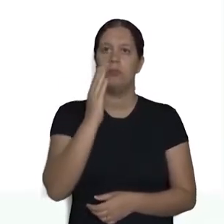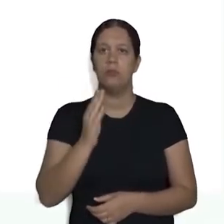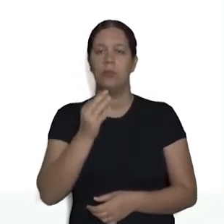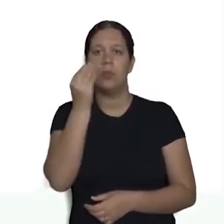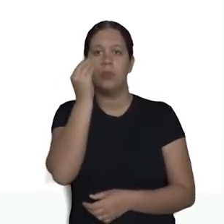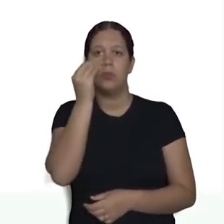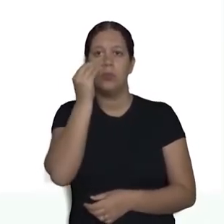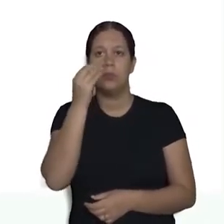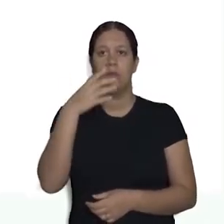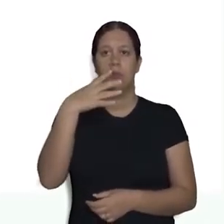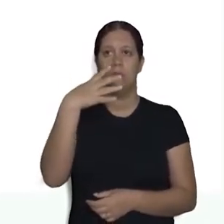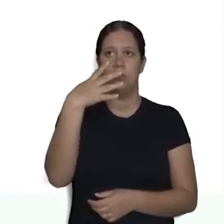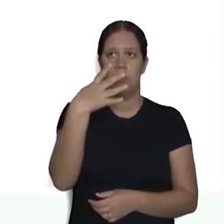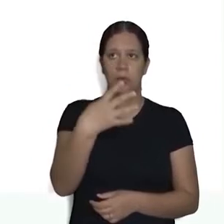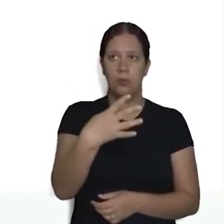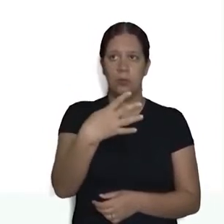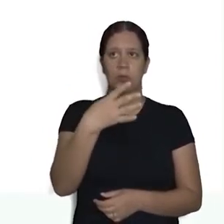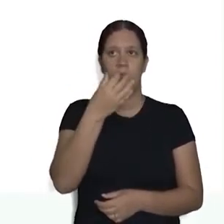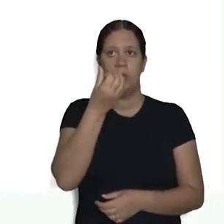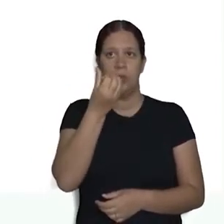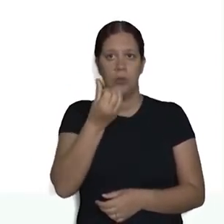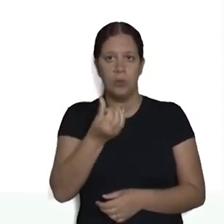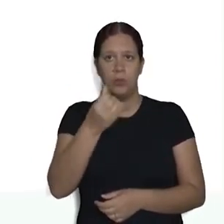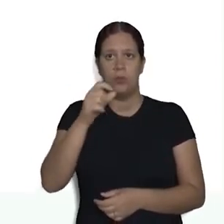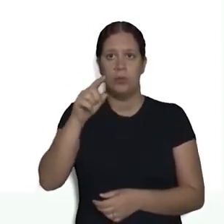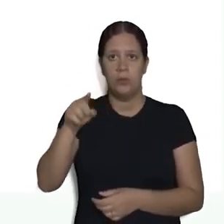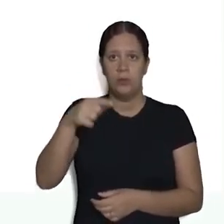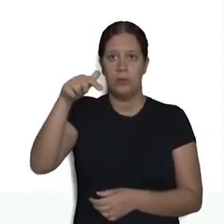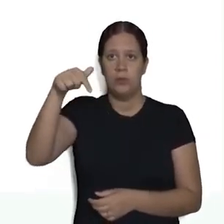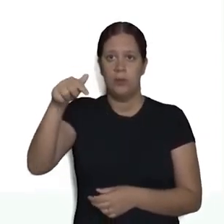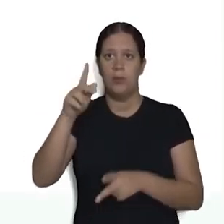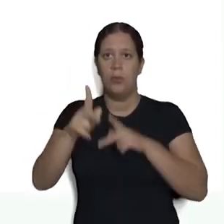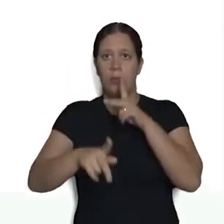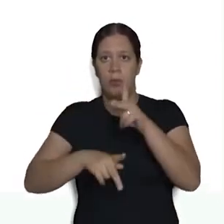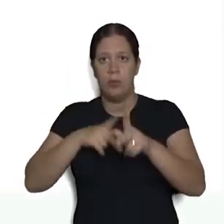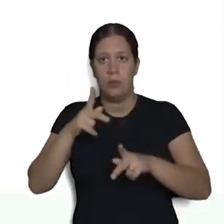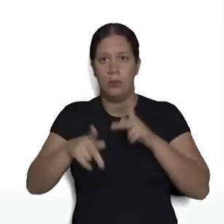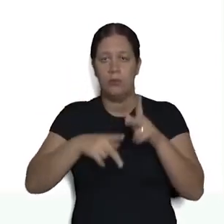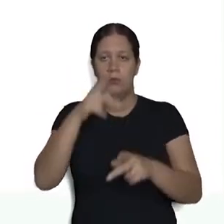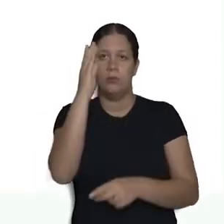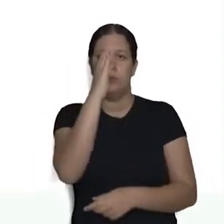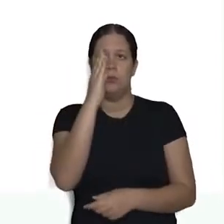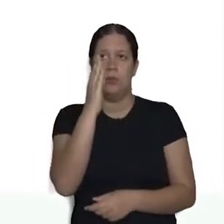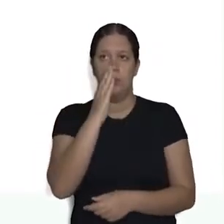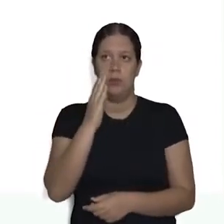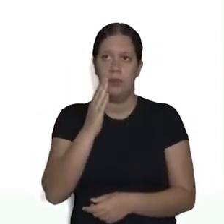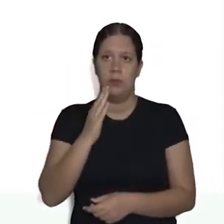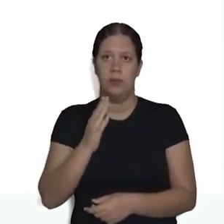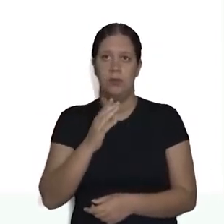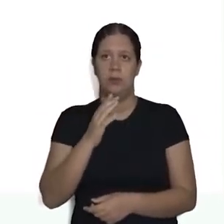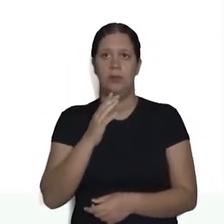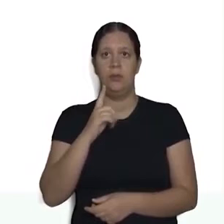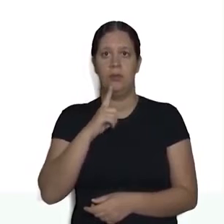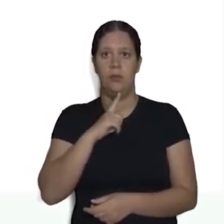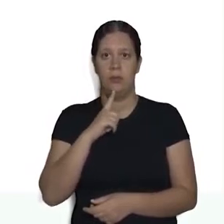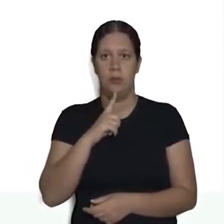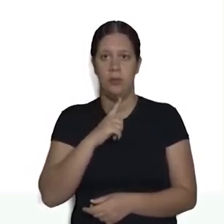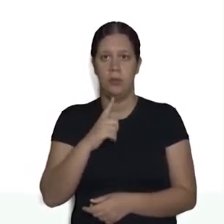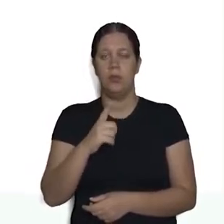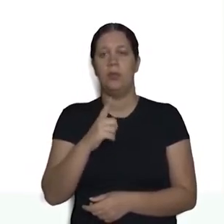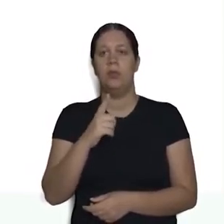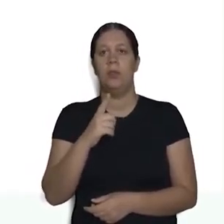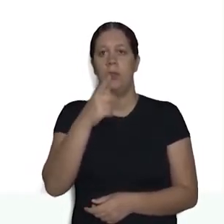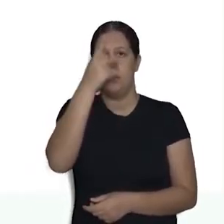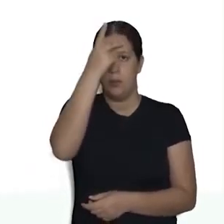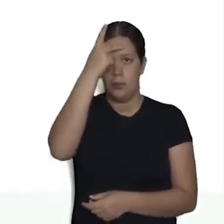vemos 46,7% de 100% de toda a população brasileira, nós vemos de composição